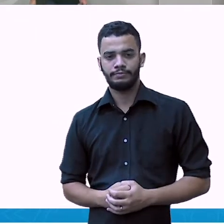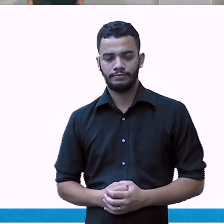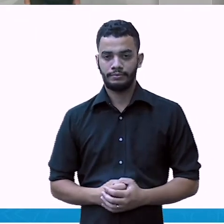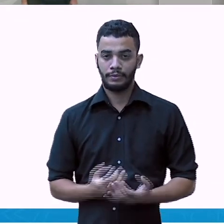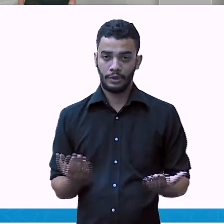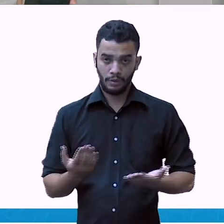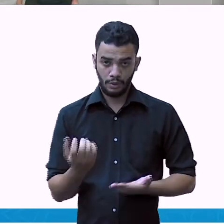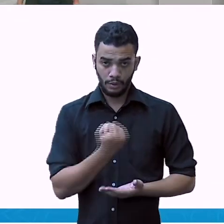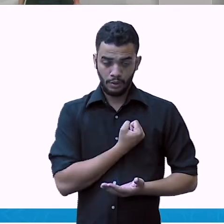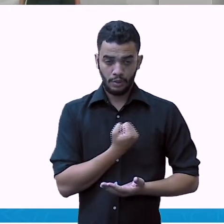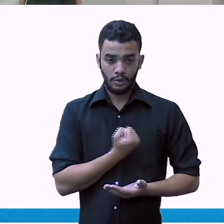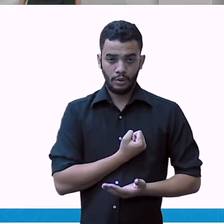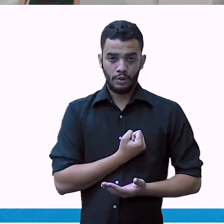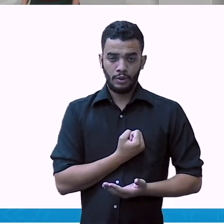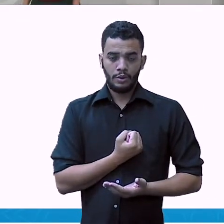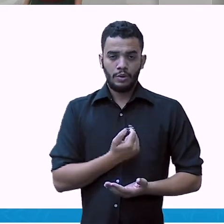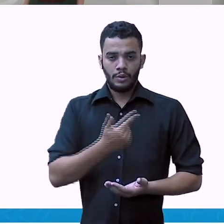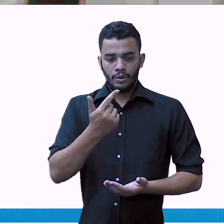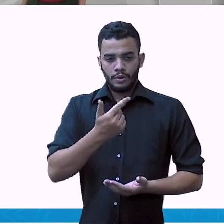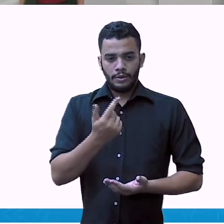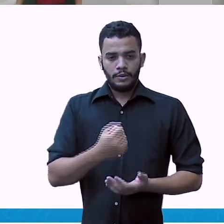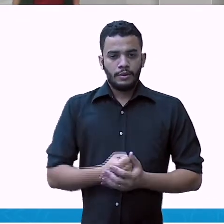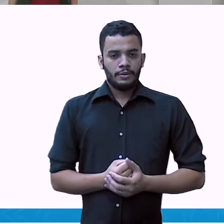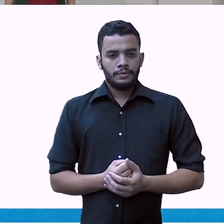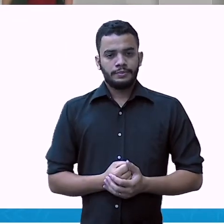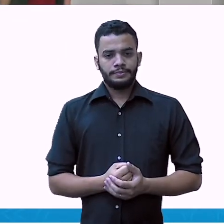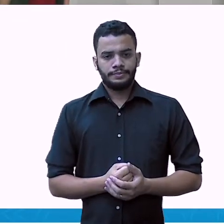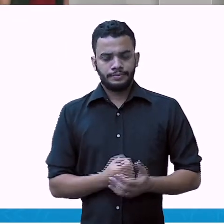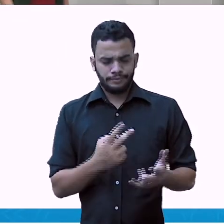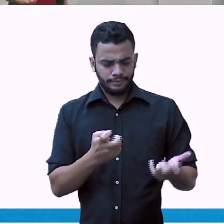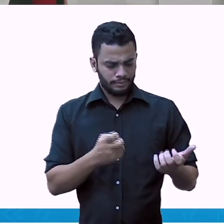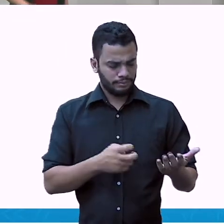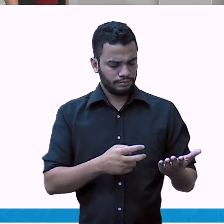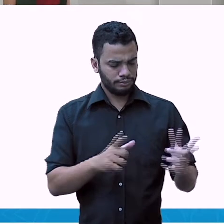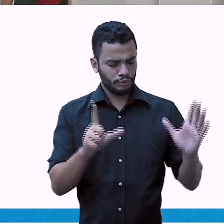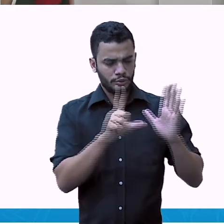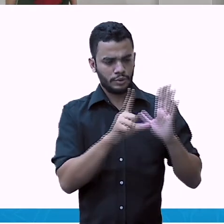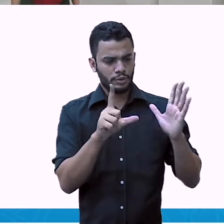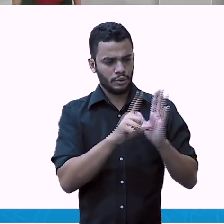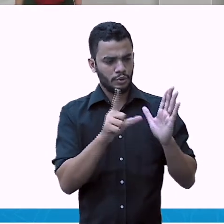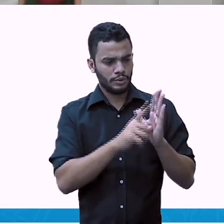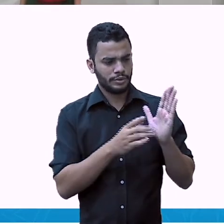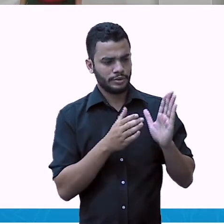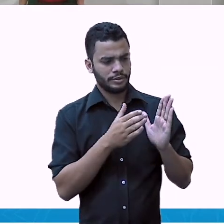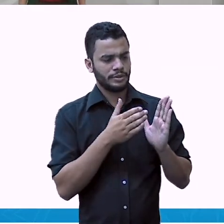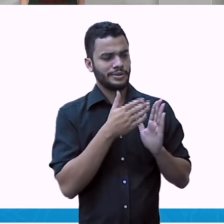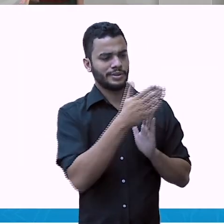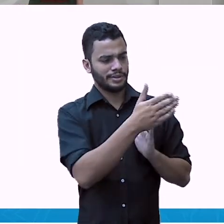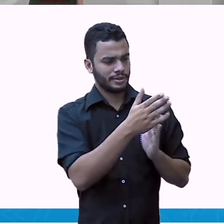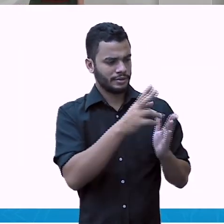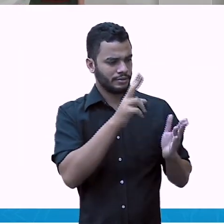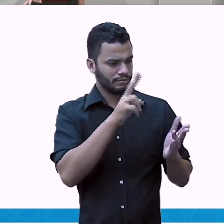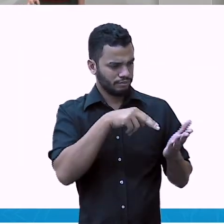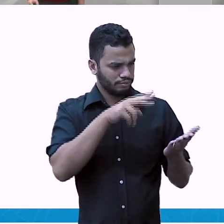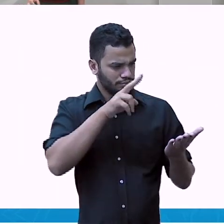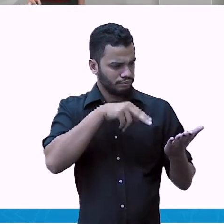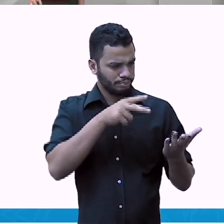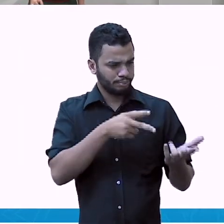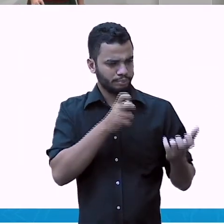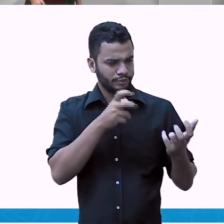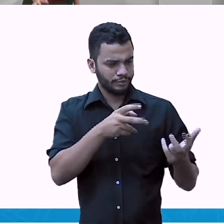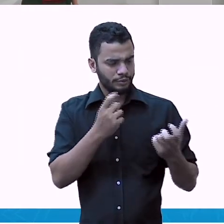2. Consultando os preços de uma loja da cidade, Victor resolveu fazer uma